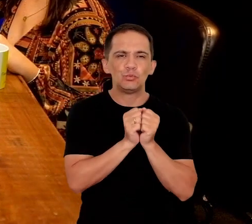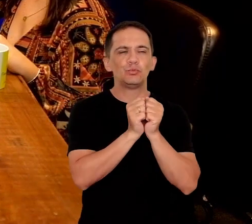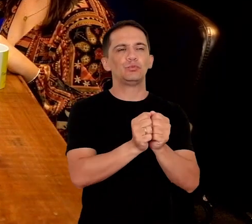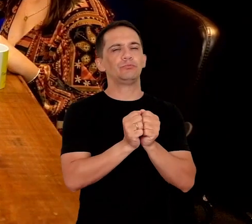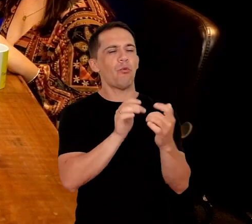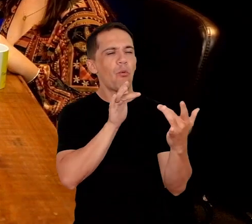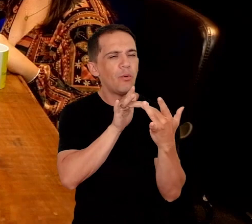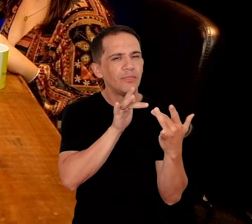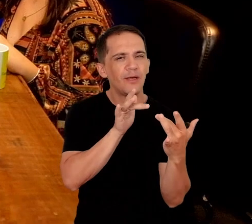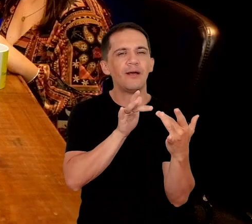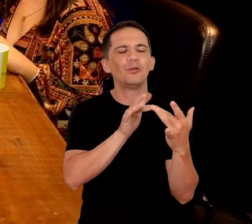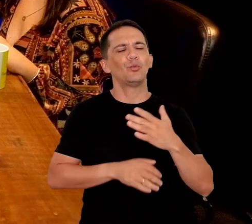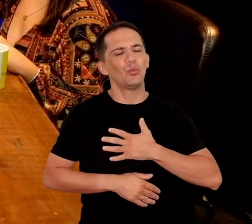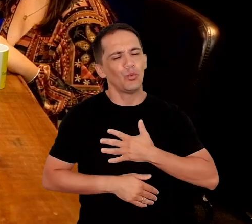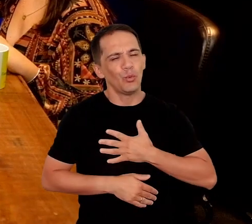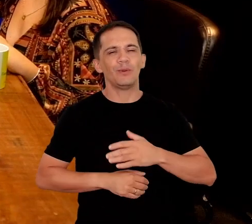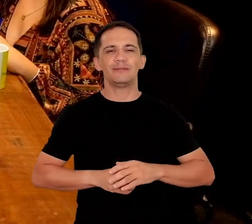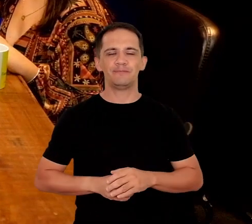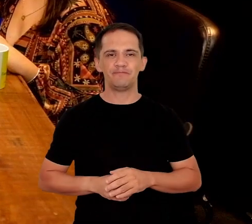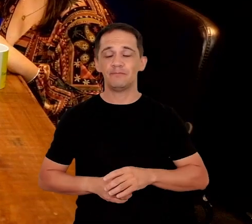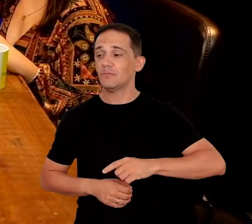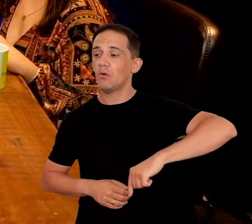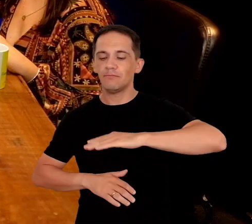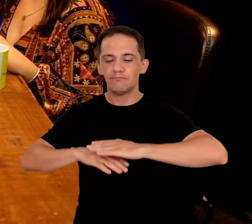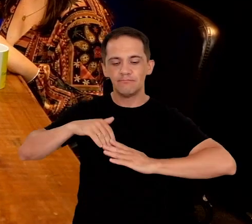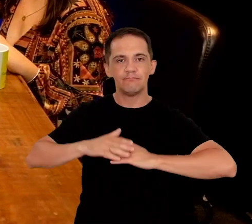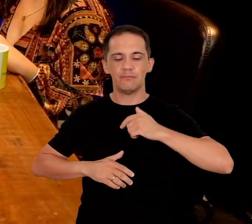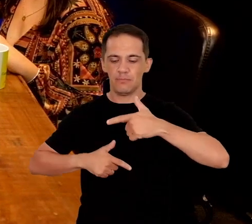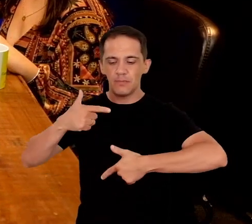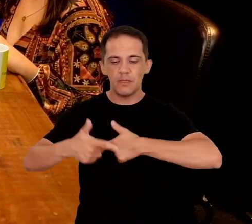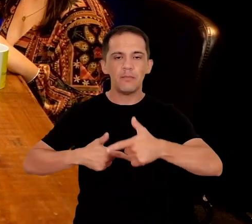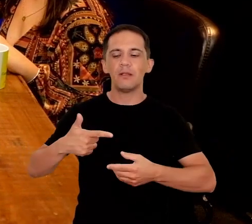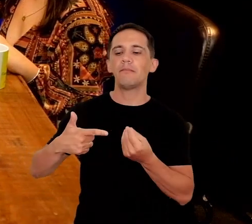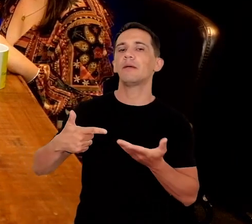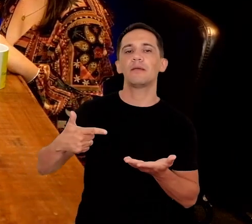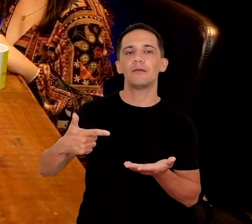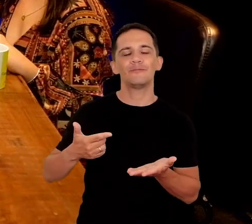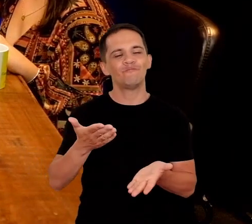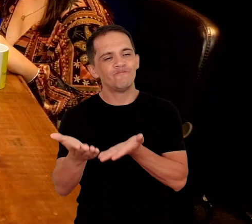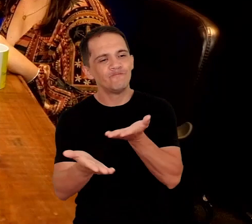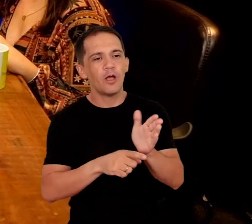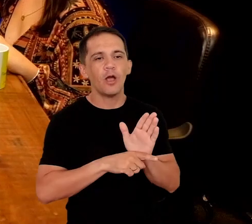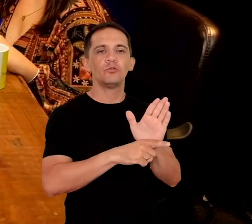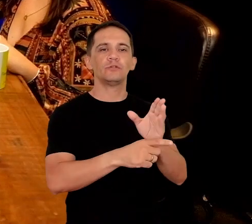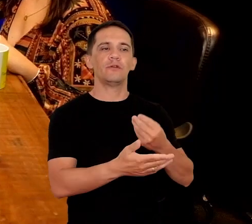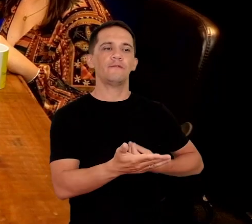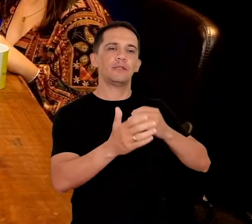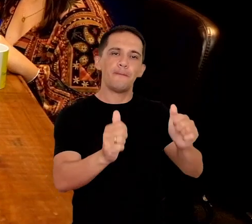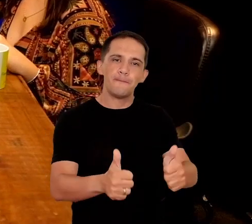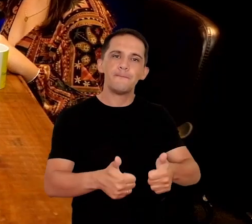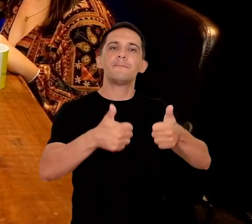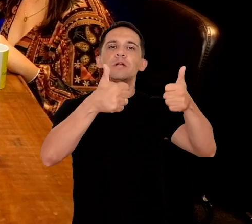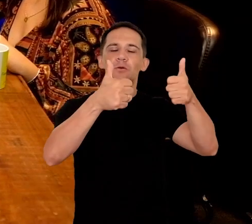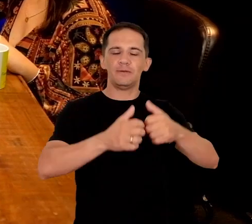de estar junto, gosta de estar perto. E tudo que fazemos, né, é para facilitar a vida deles, né, para melhorar a vida